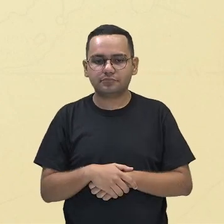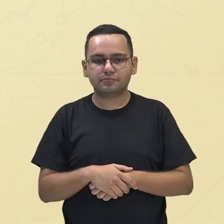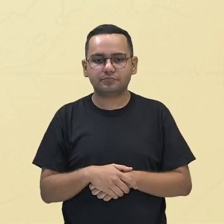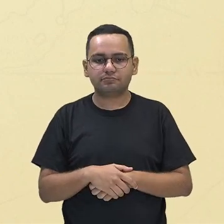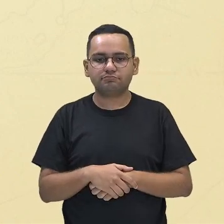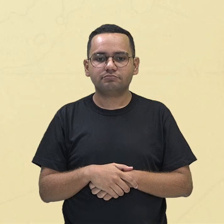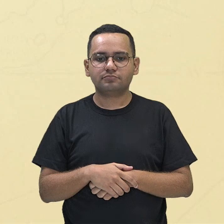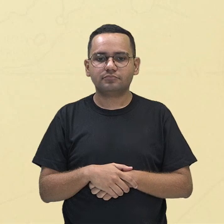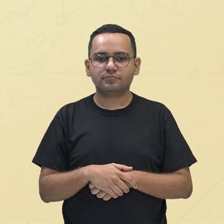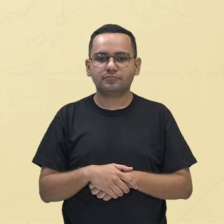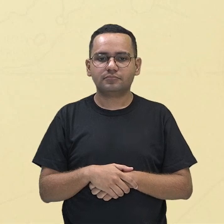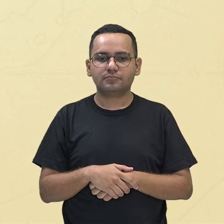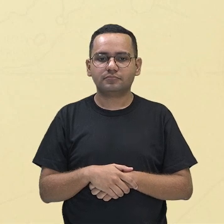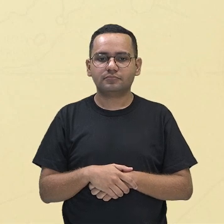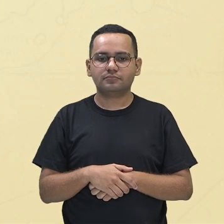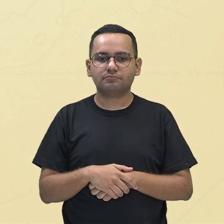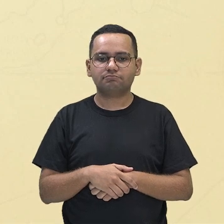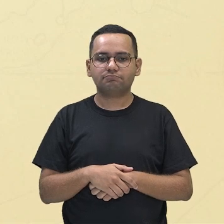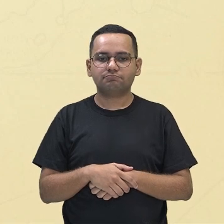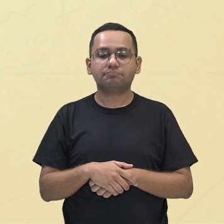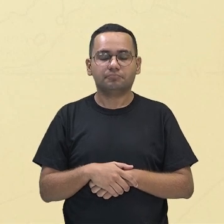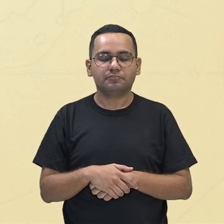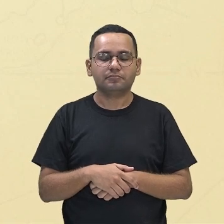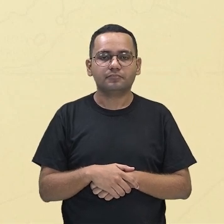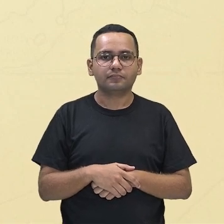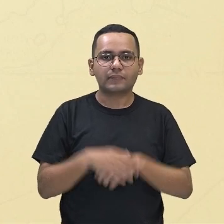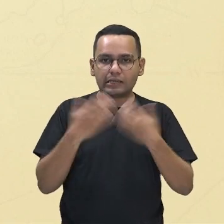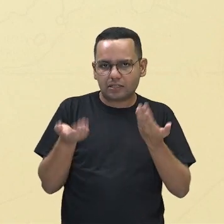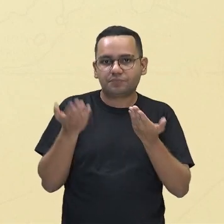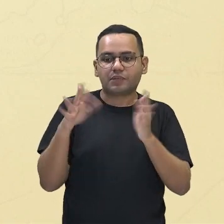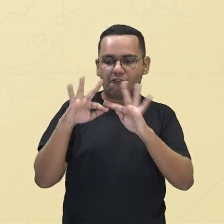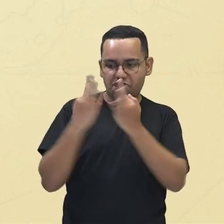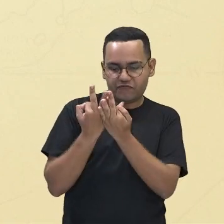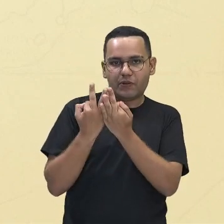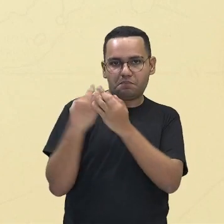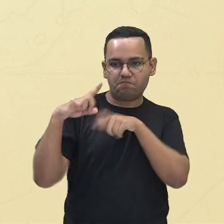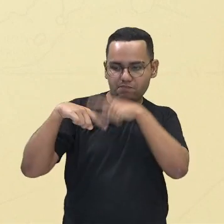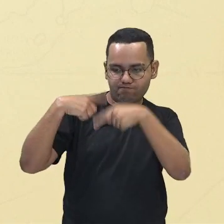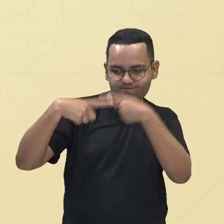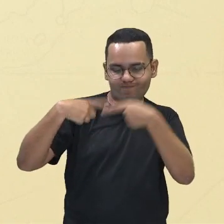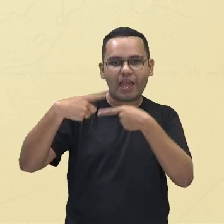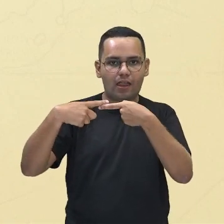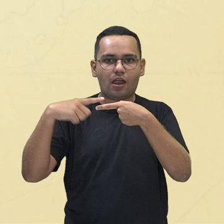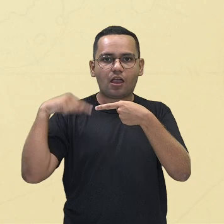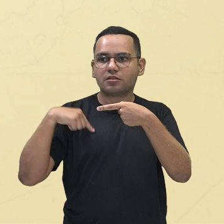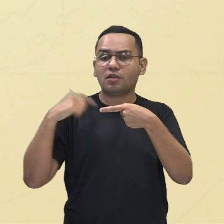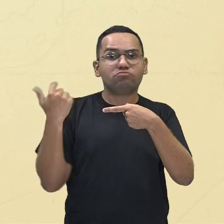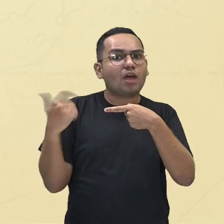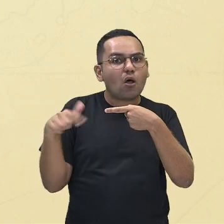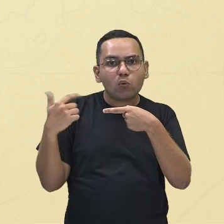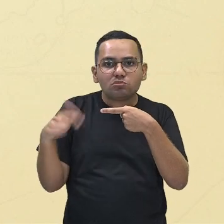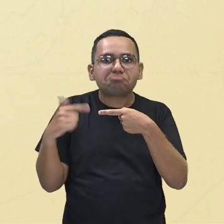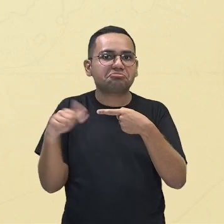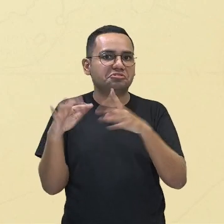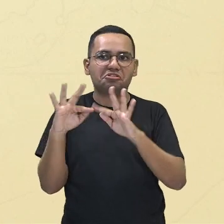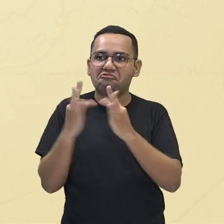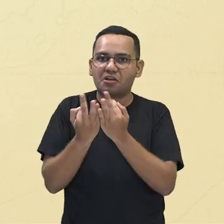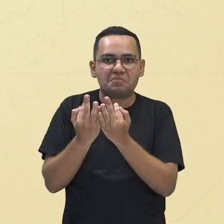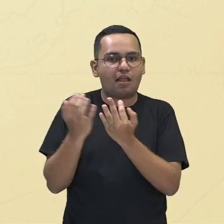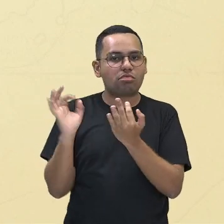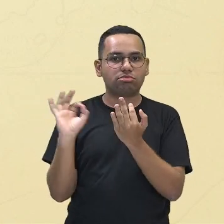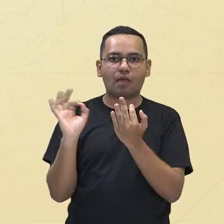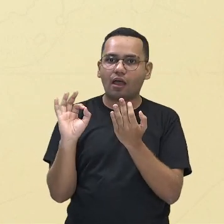ausência de herdeiro direto no trono português. Quem estava no trono português faleceu, não deixou um